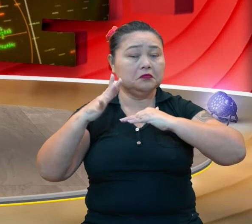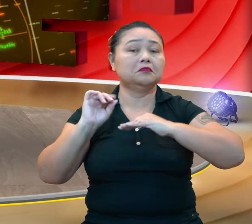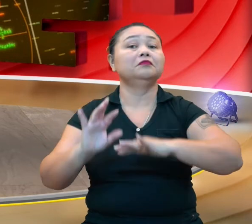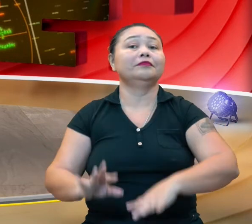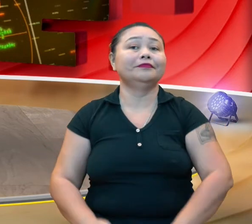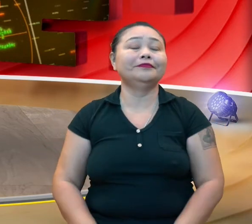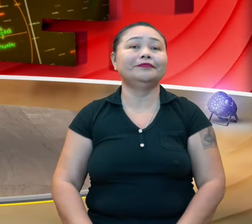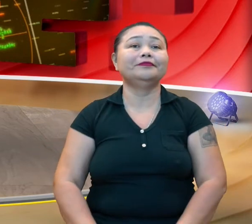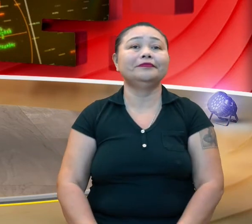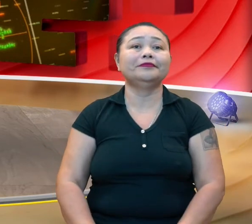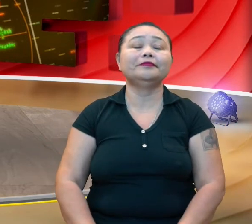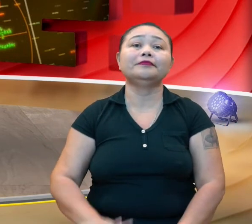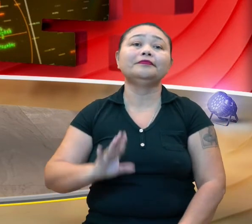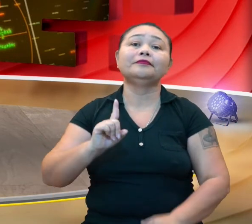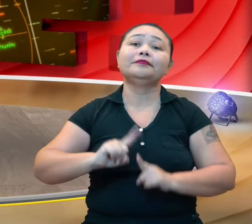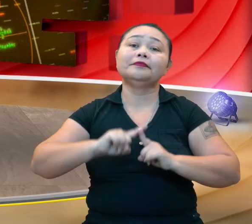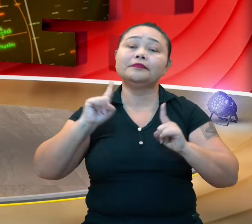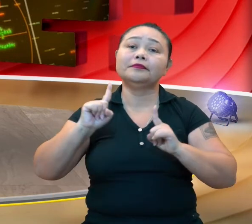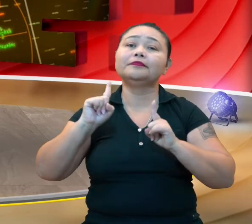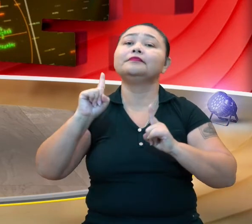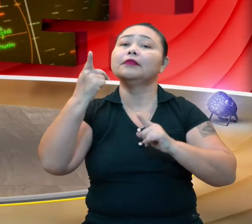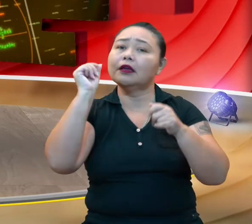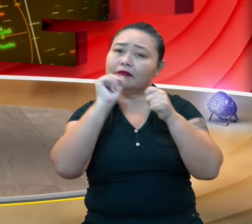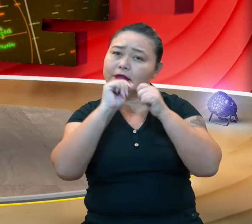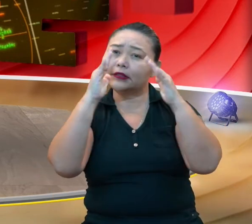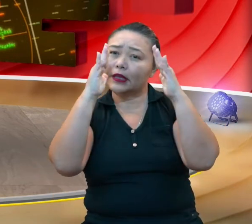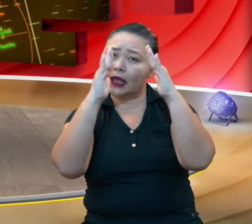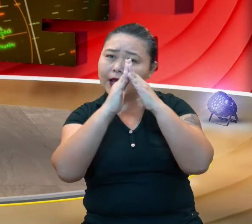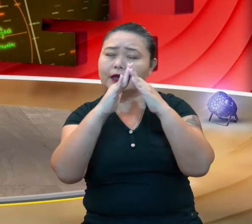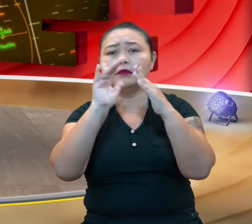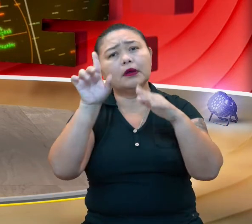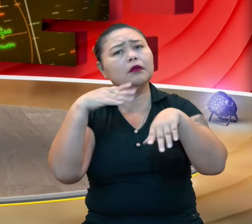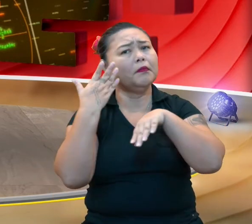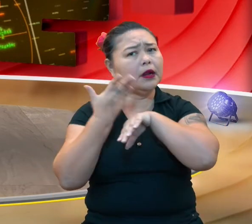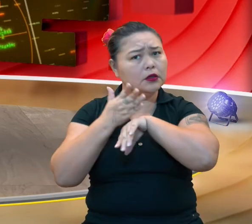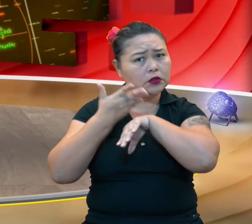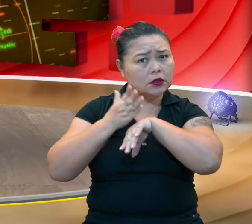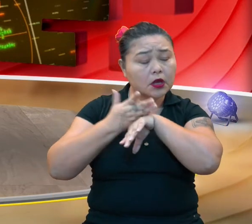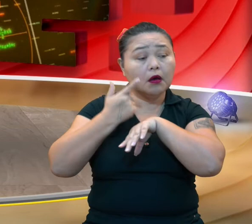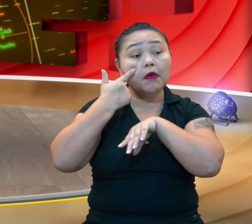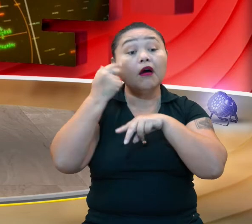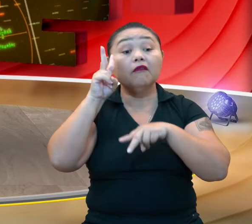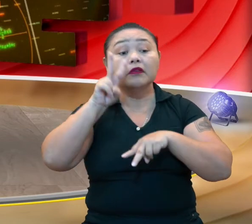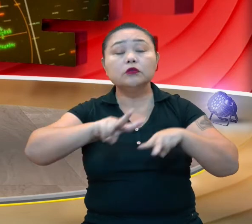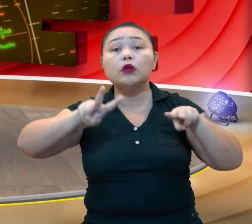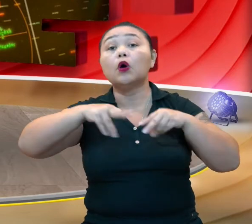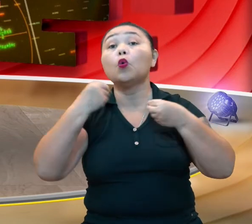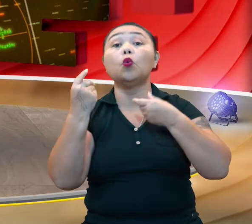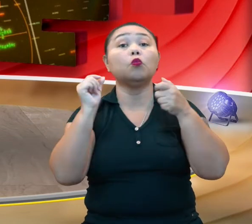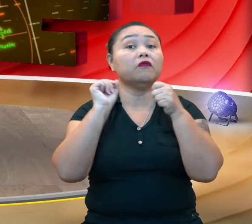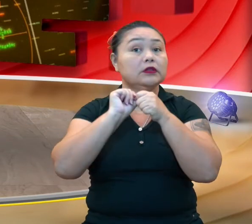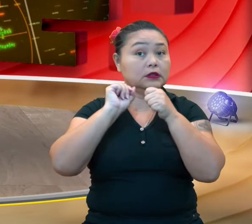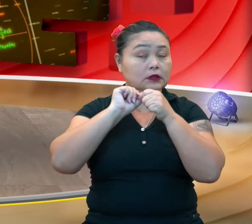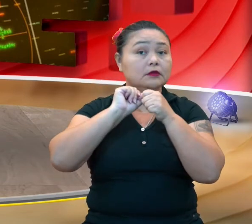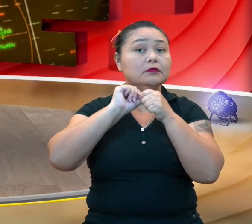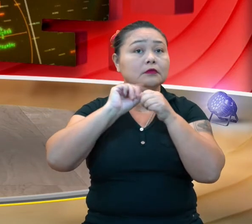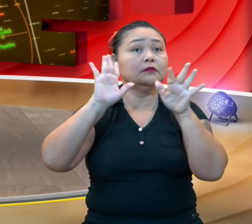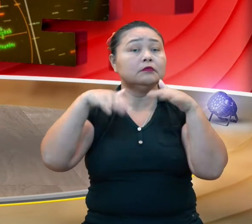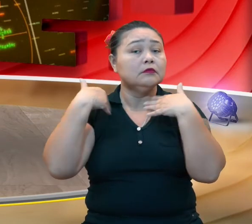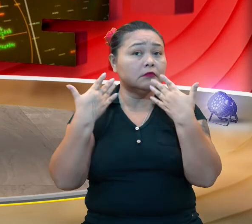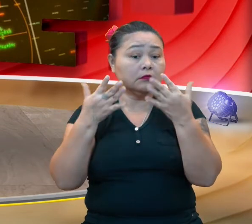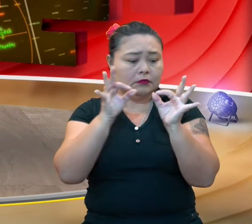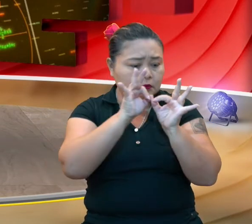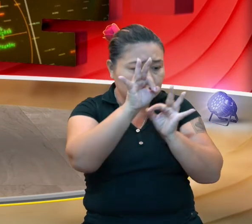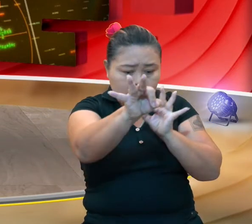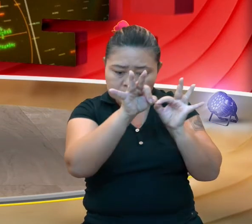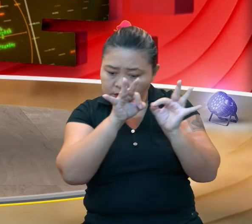Marromeno. Pois é, mas o caseiro aí pra gente praticar, pra gente visualizar como funciona, né? E fazer essa medição